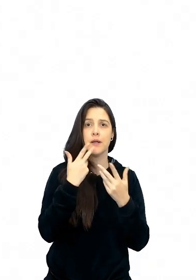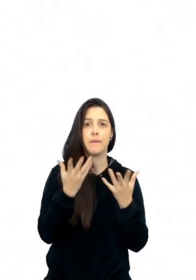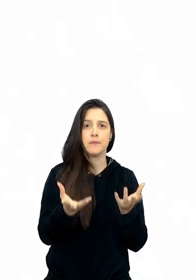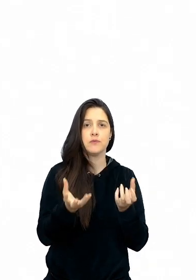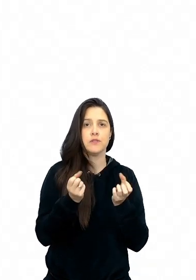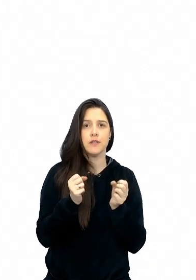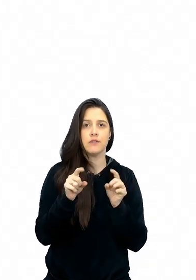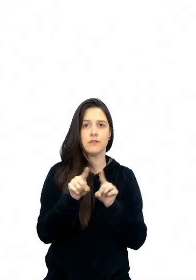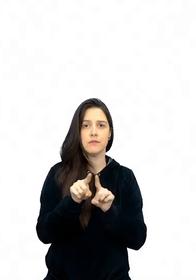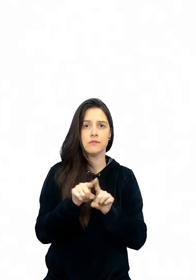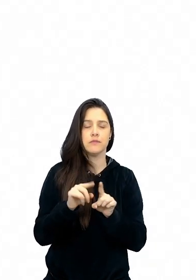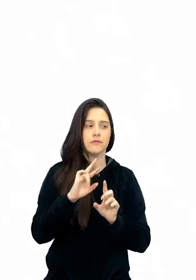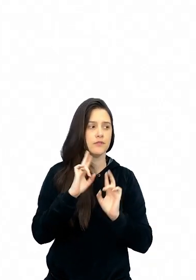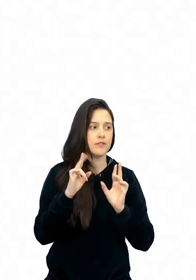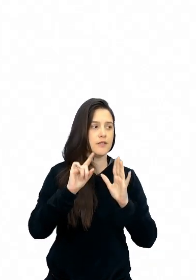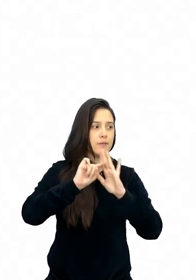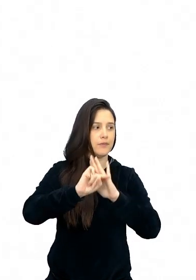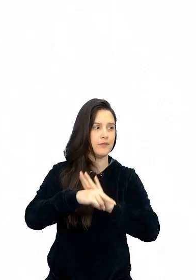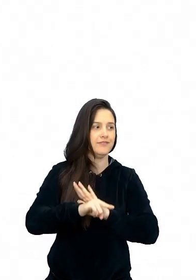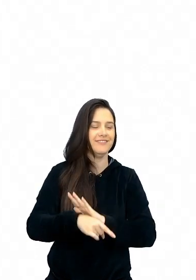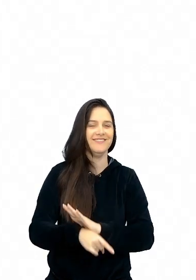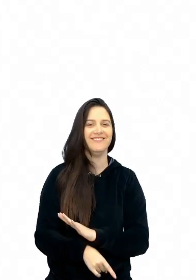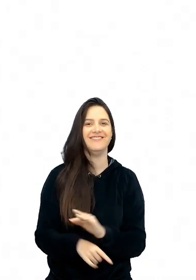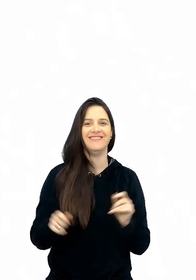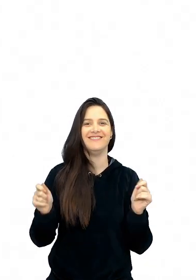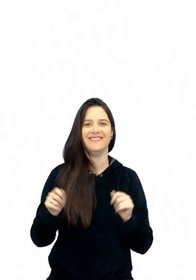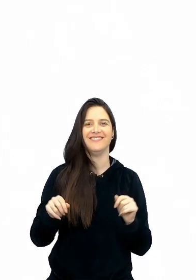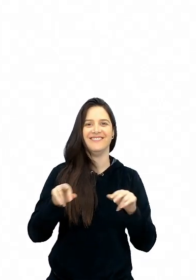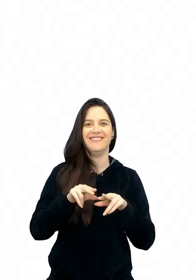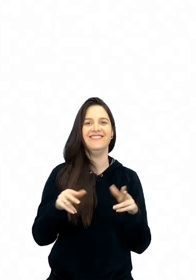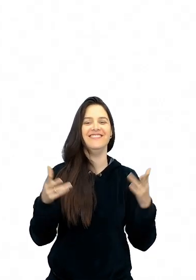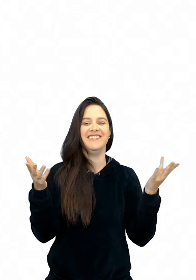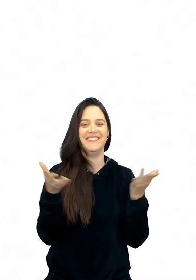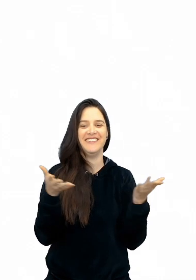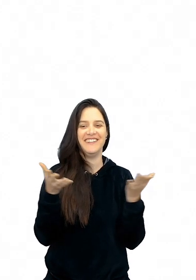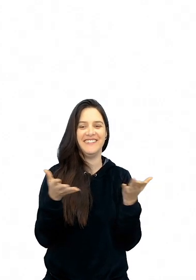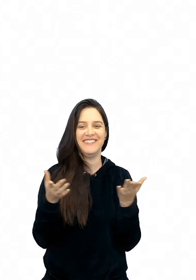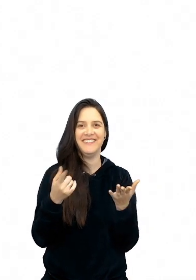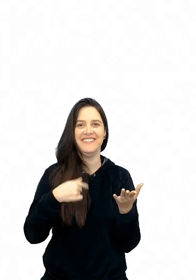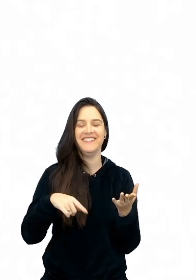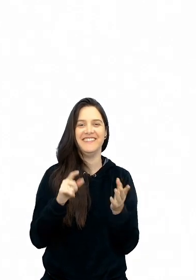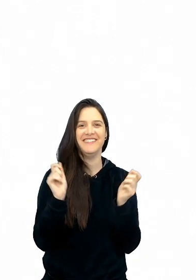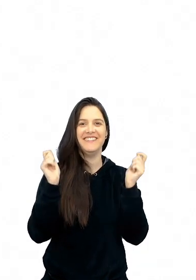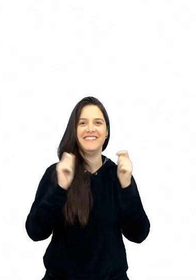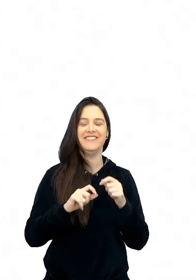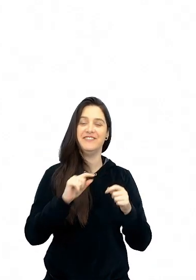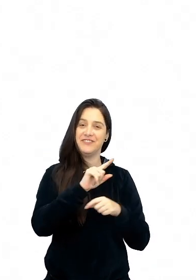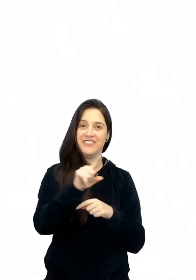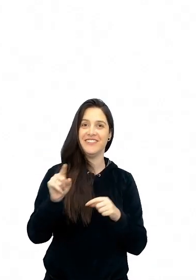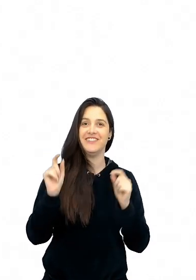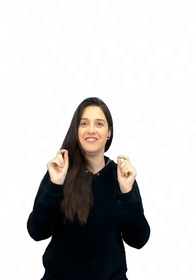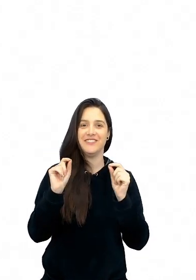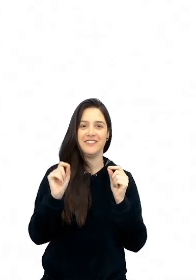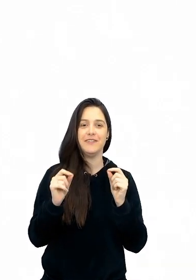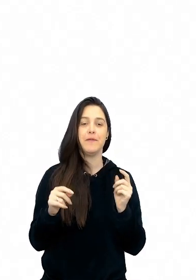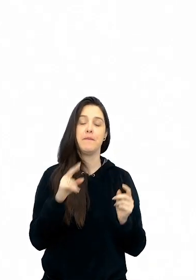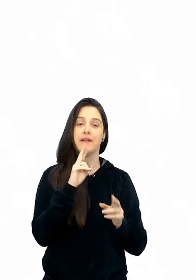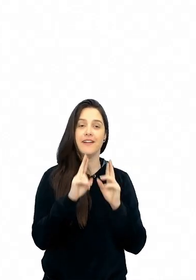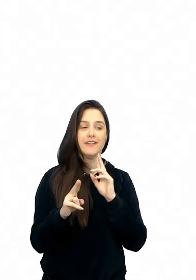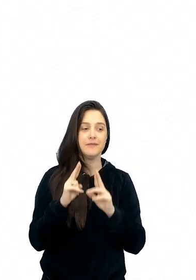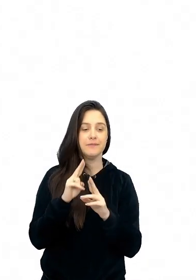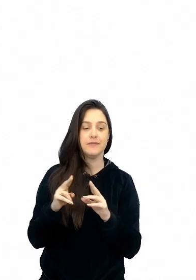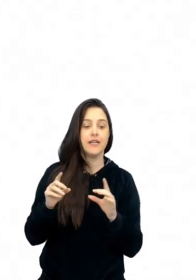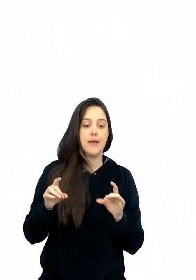aqui na recuperação e aprofundamento, né? Então, agora, hoje, eu comento com vocês da SA6,